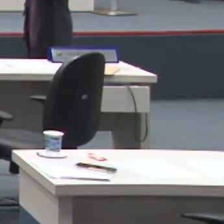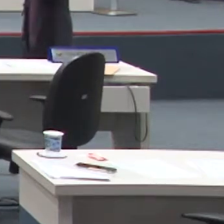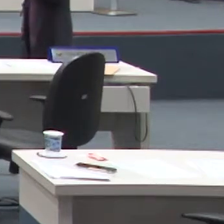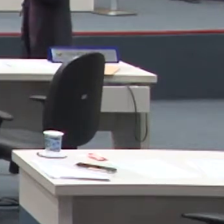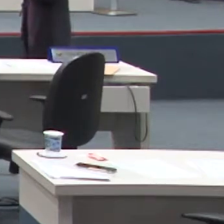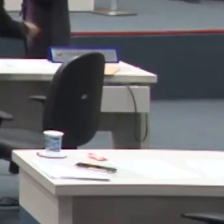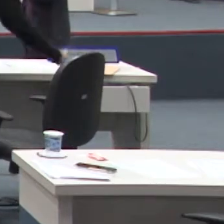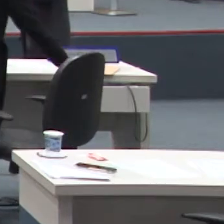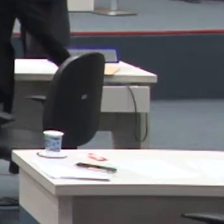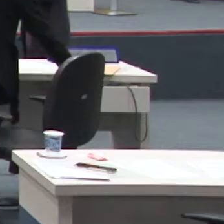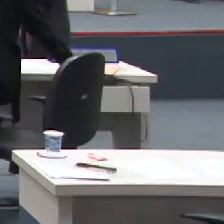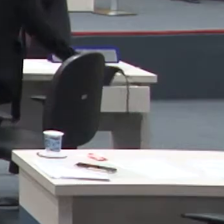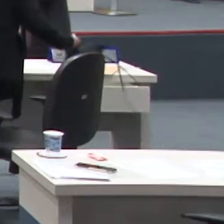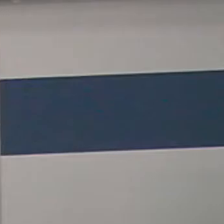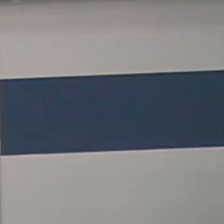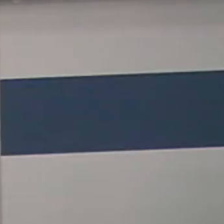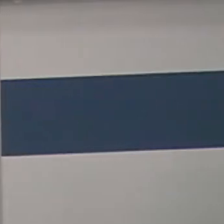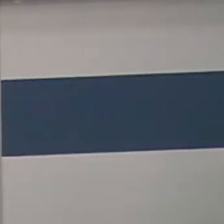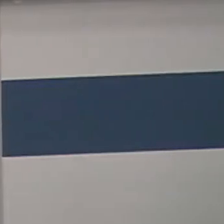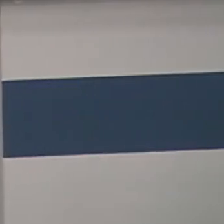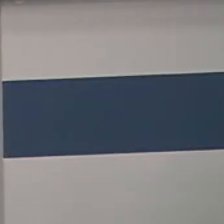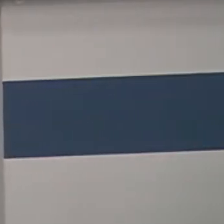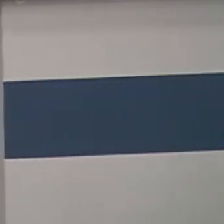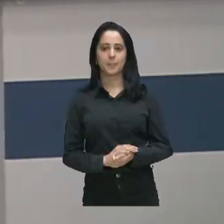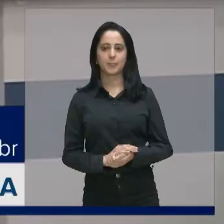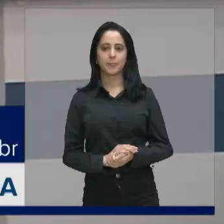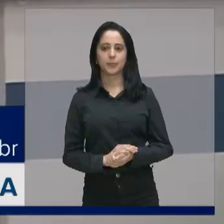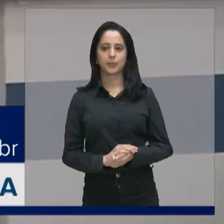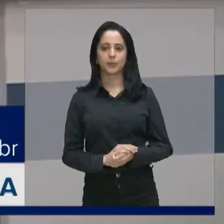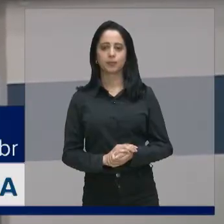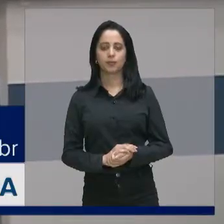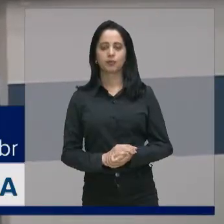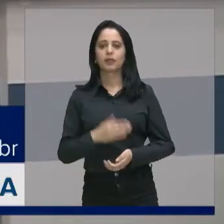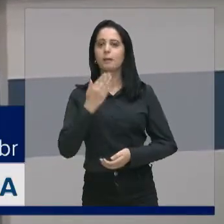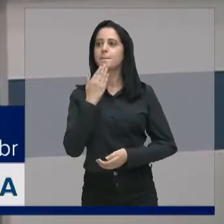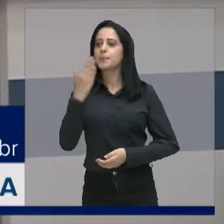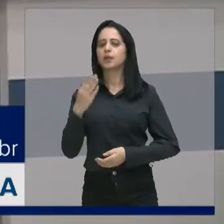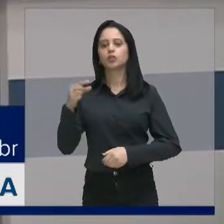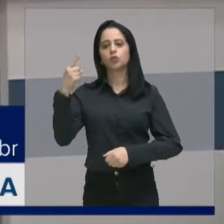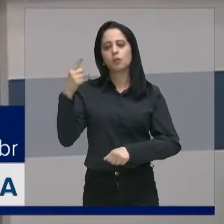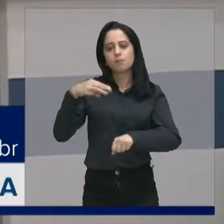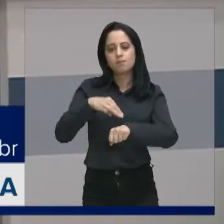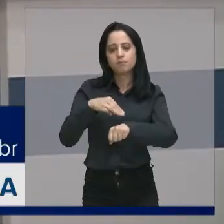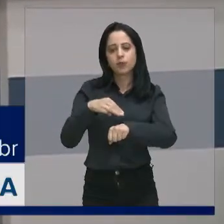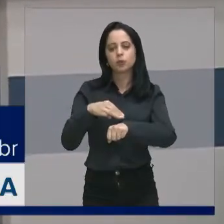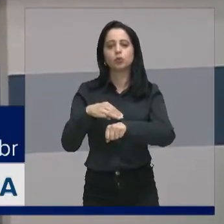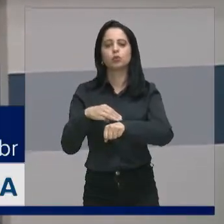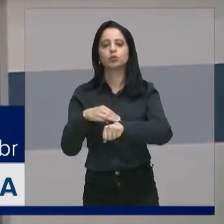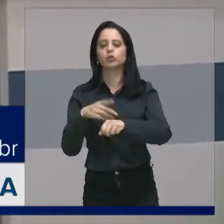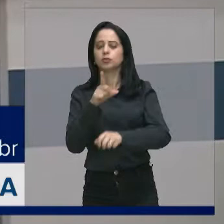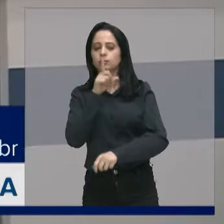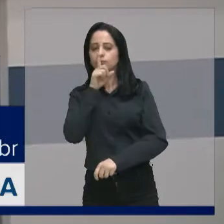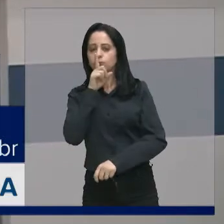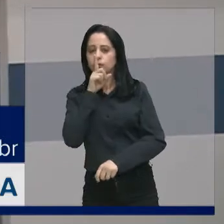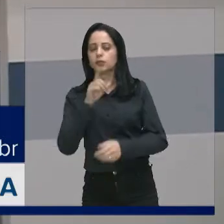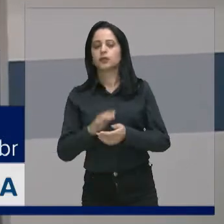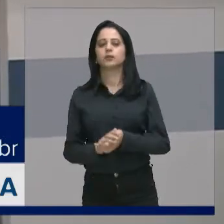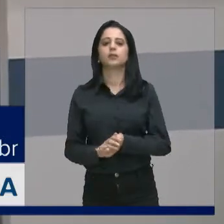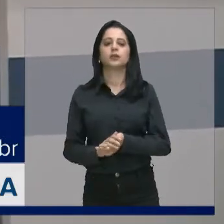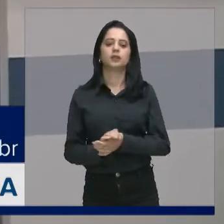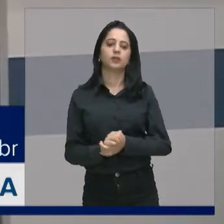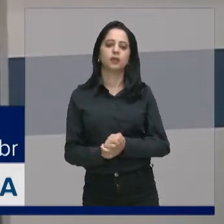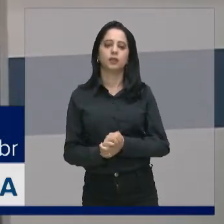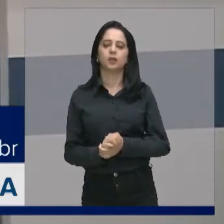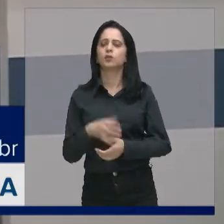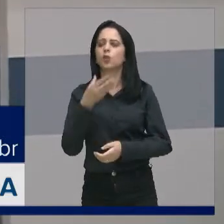para o Marco Aurélio Antônio Raupe, o nosso Raupe, que foi ministro da Ciência e Tecnologia,